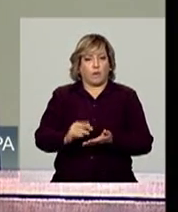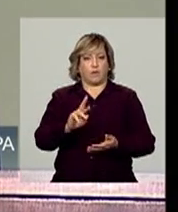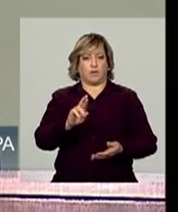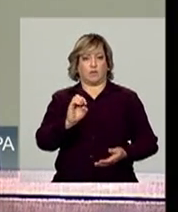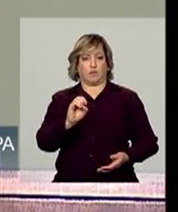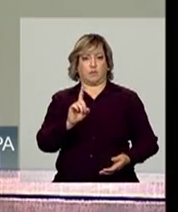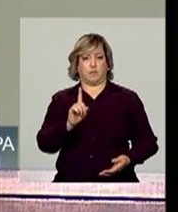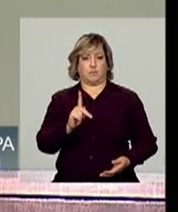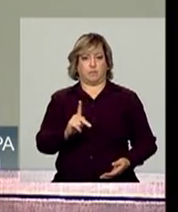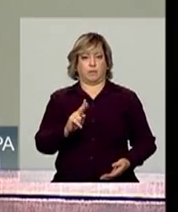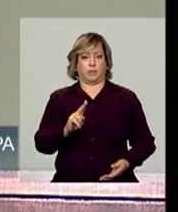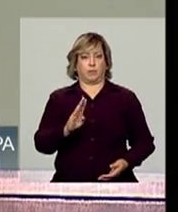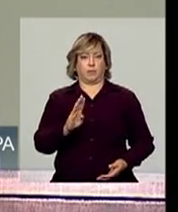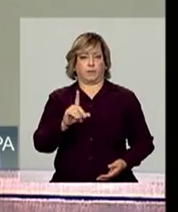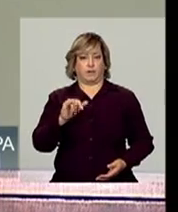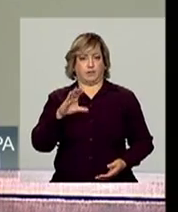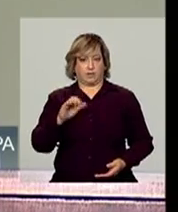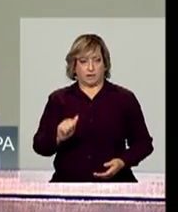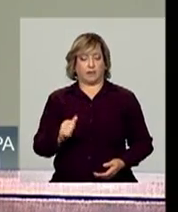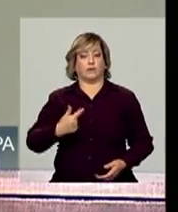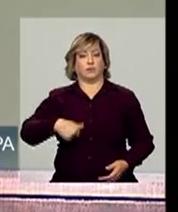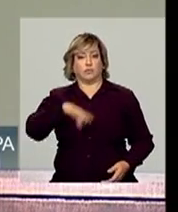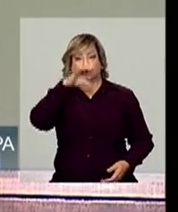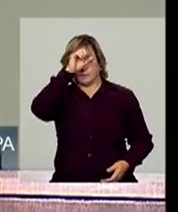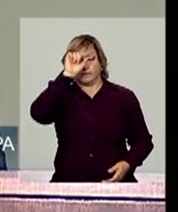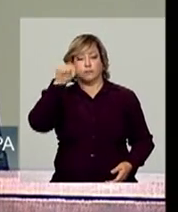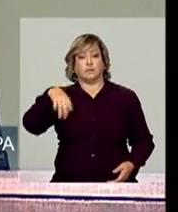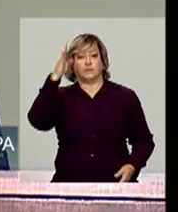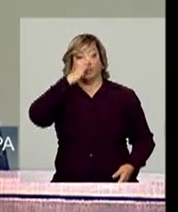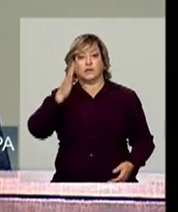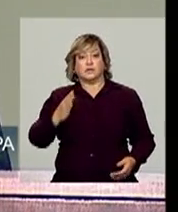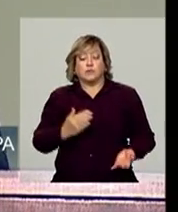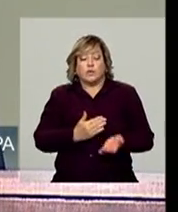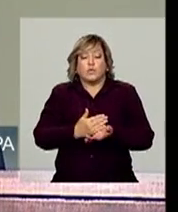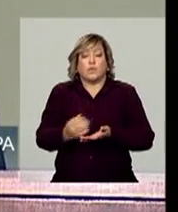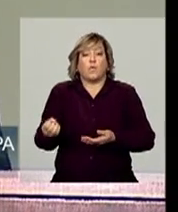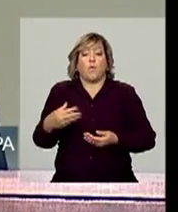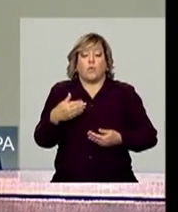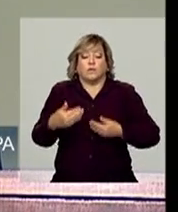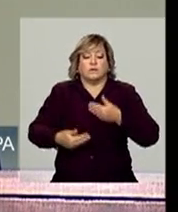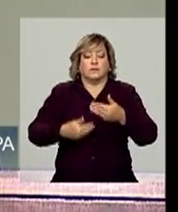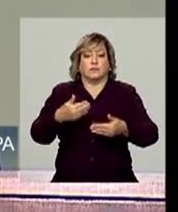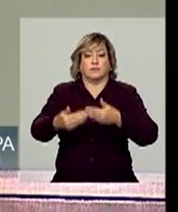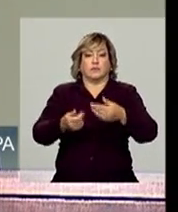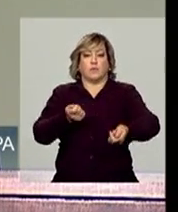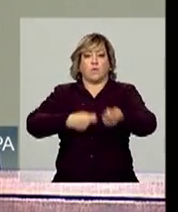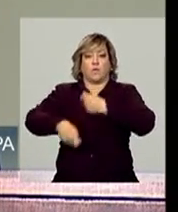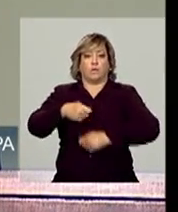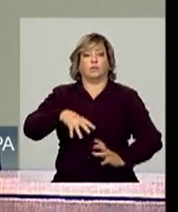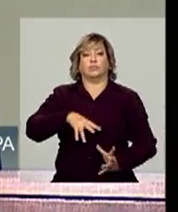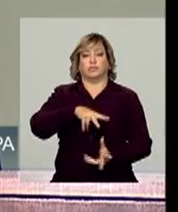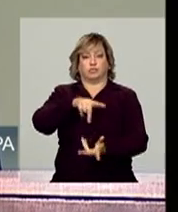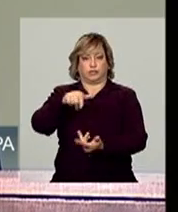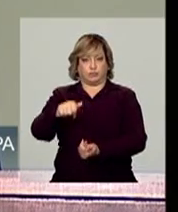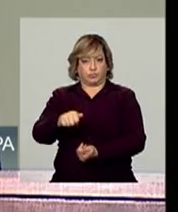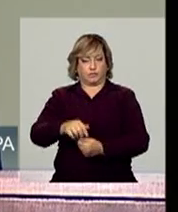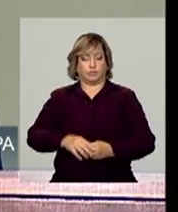compreendemos a inserção do Brasil no mundo naquele momento de transição nacional e internacional.